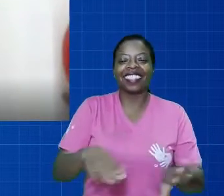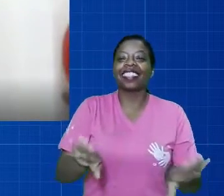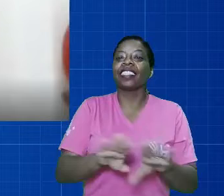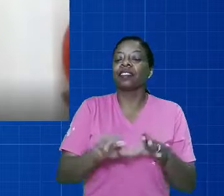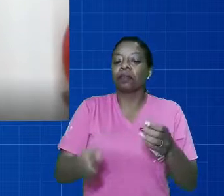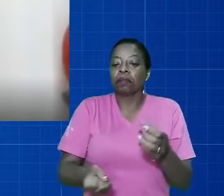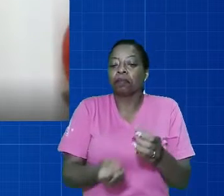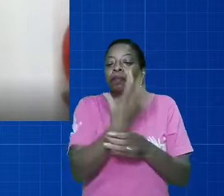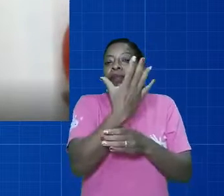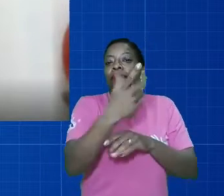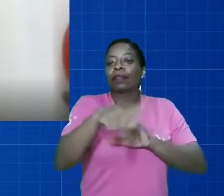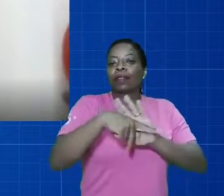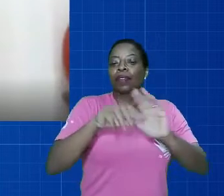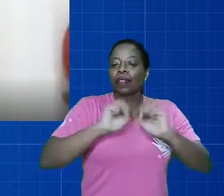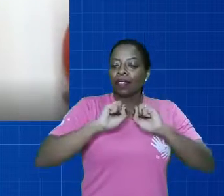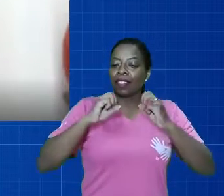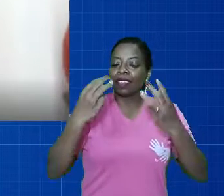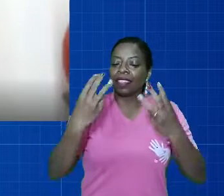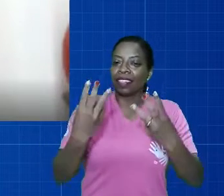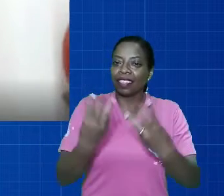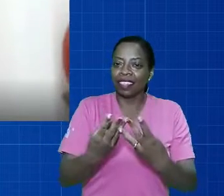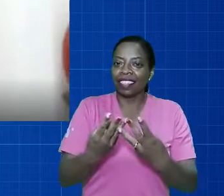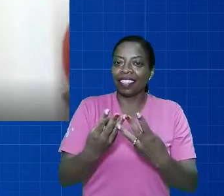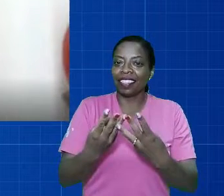e da realização